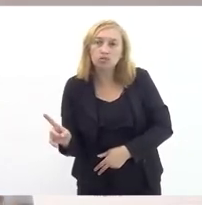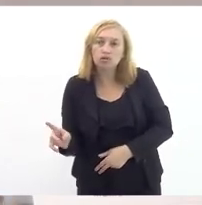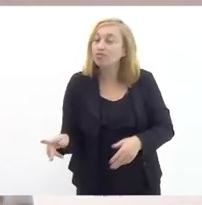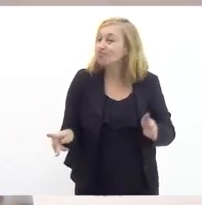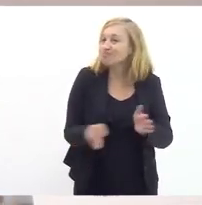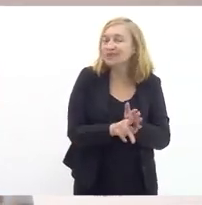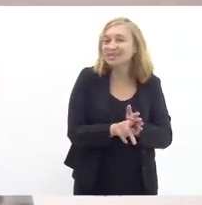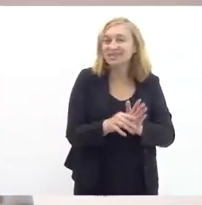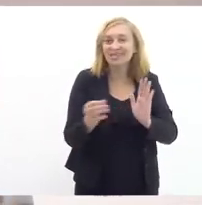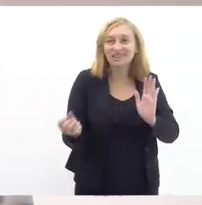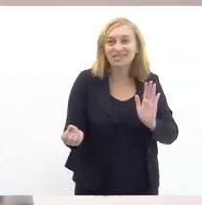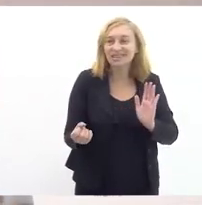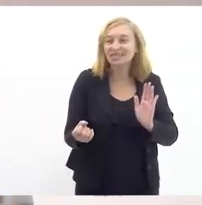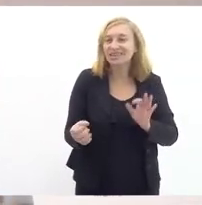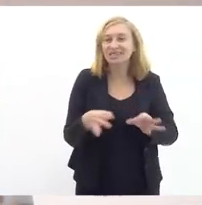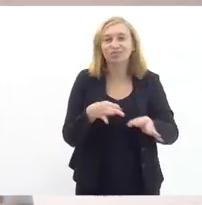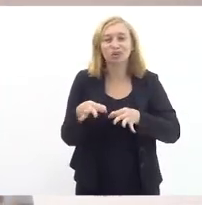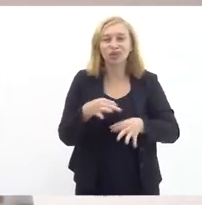programa.